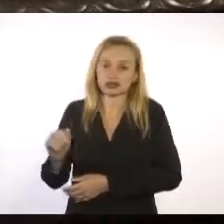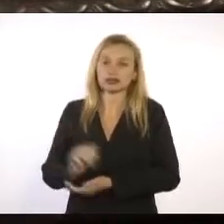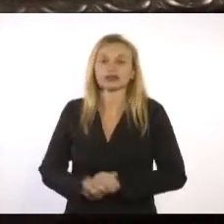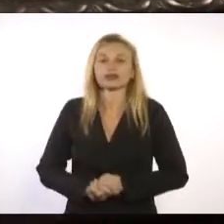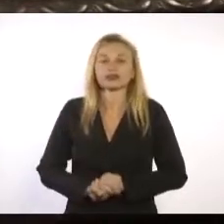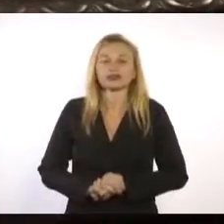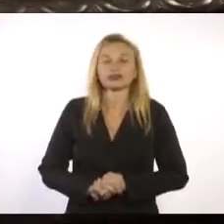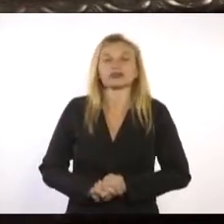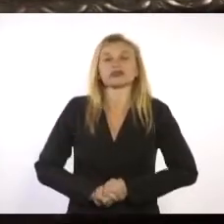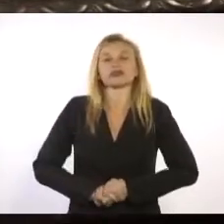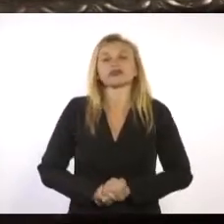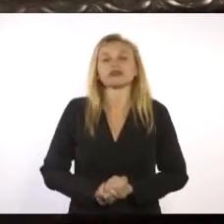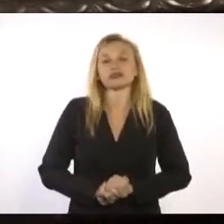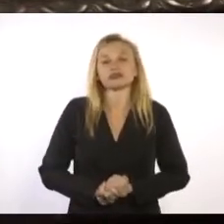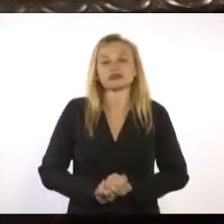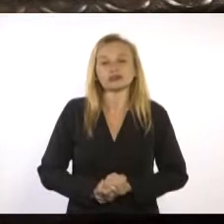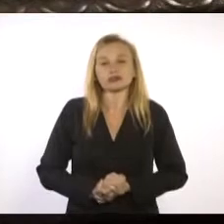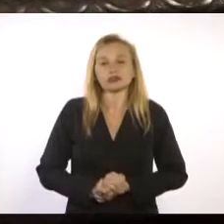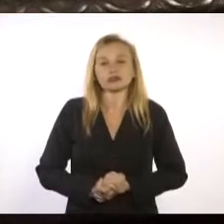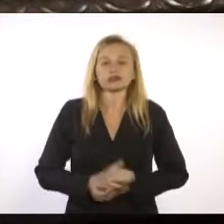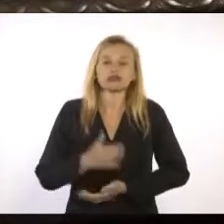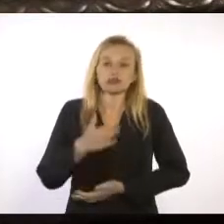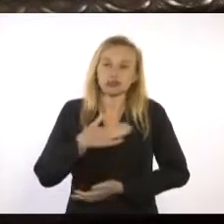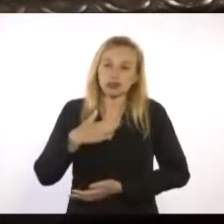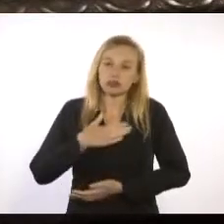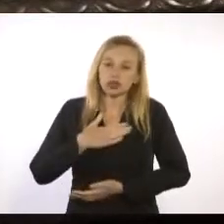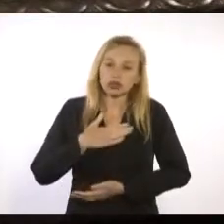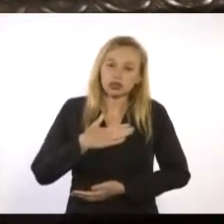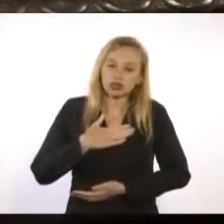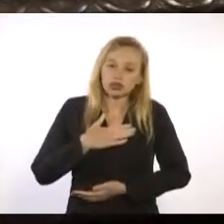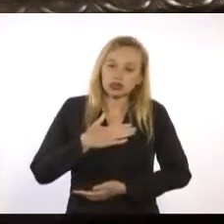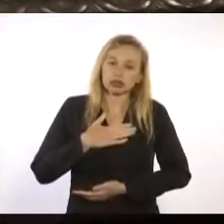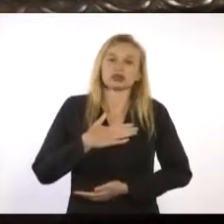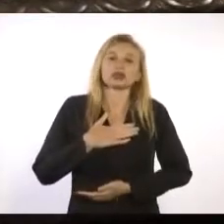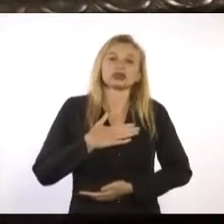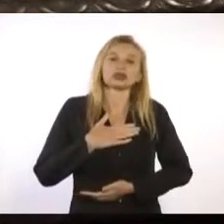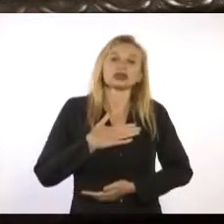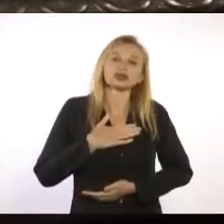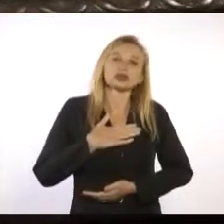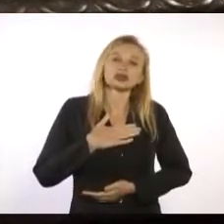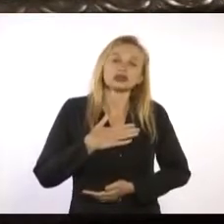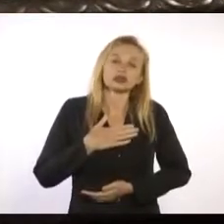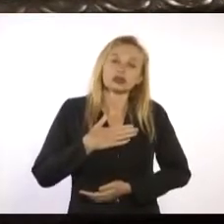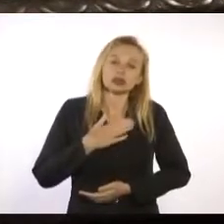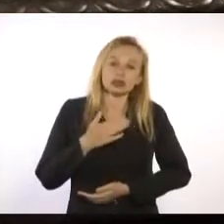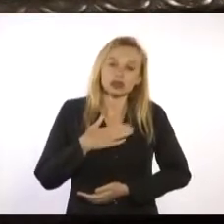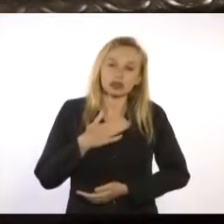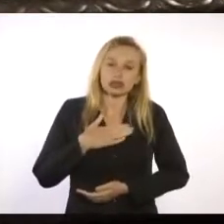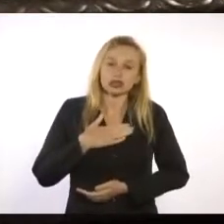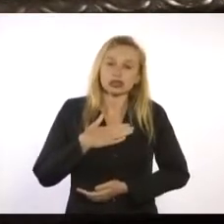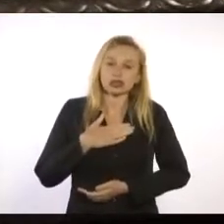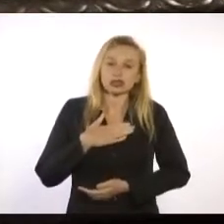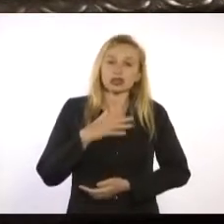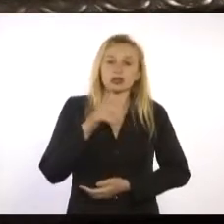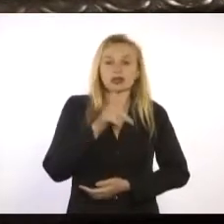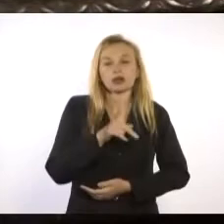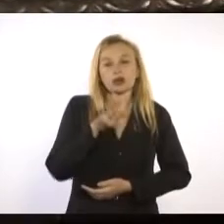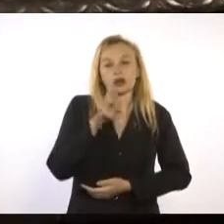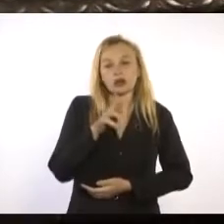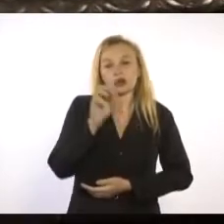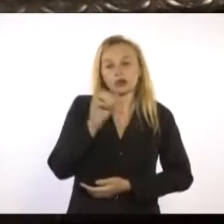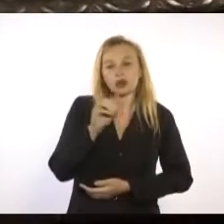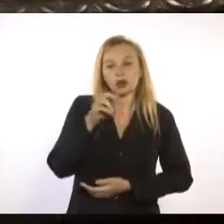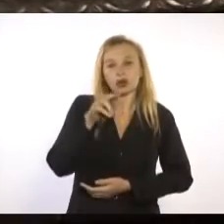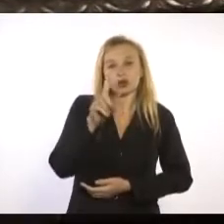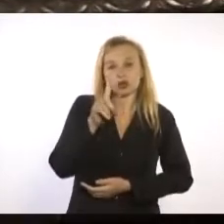saldos extremamente negativos, porque, para mim, produtividade em segurança pública não pode ser o número